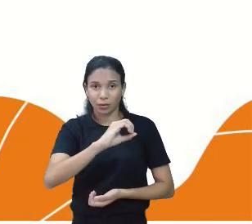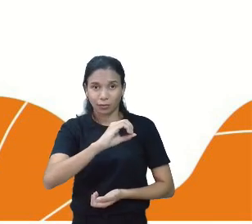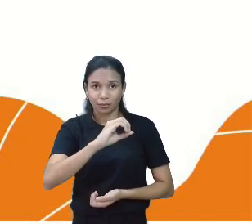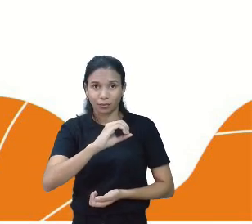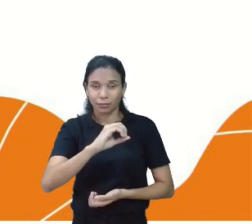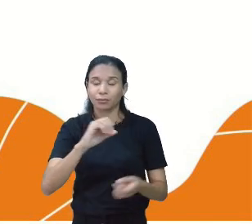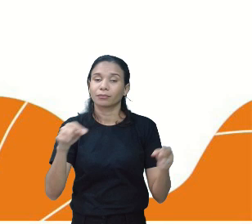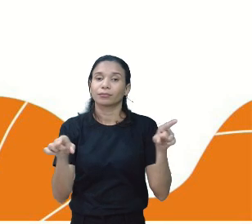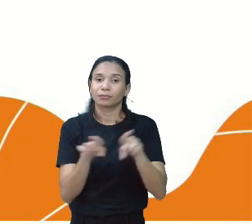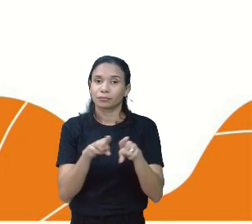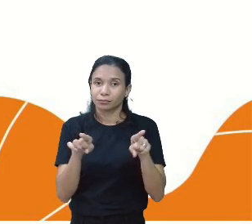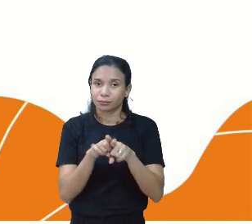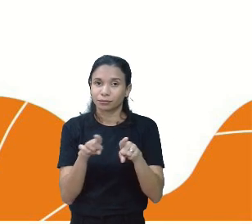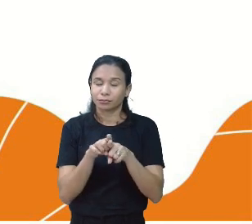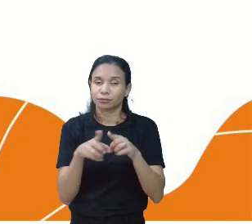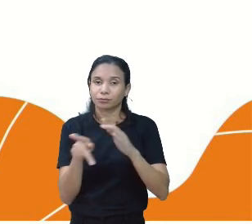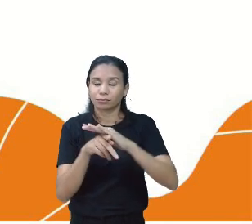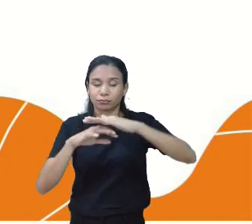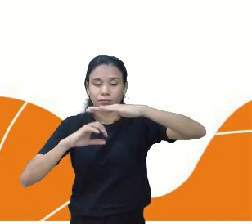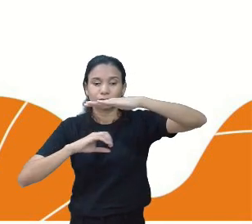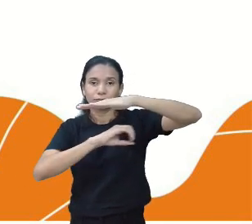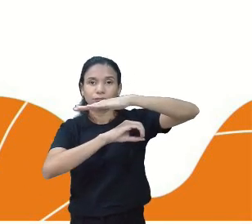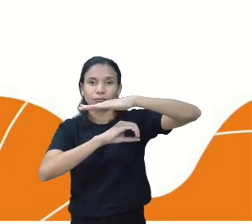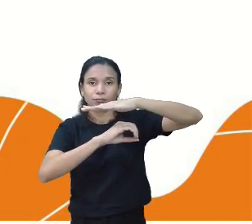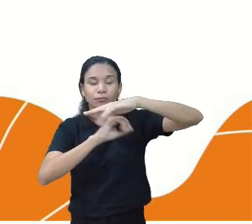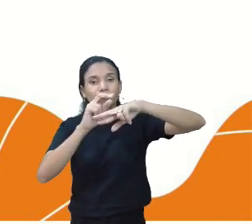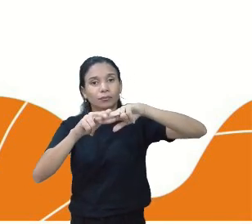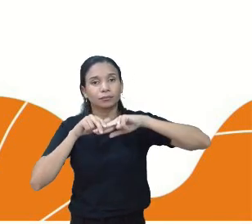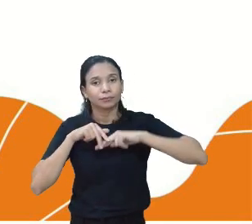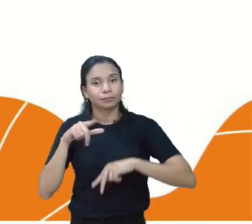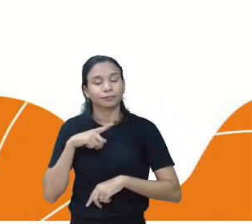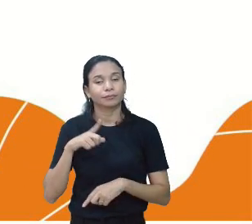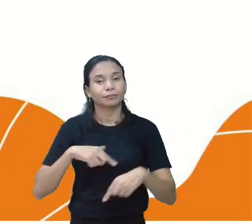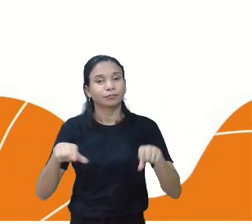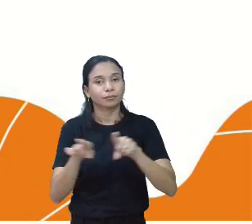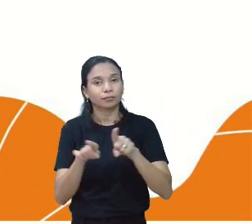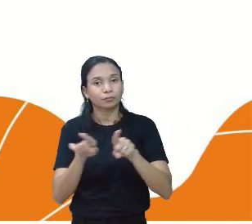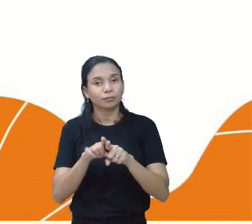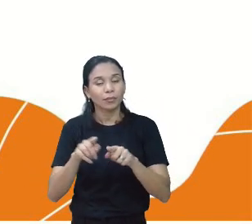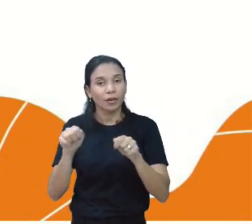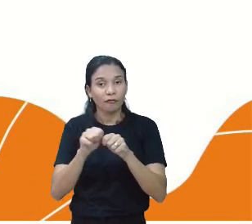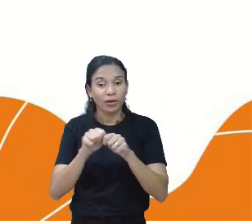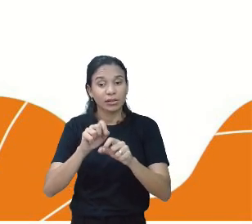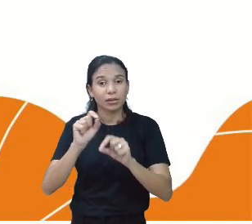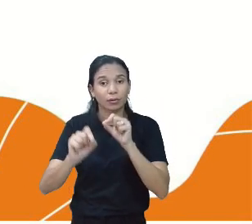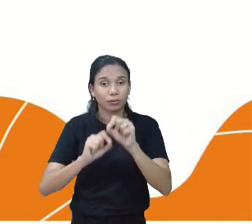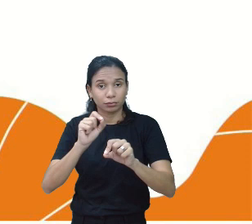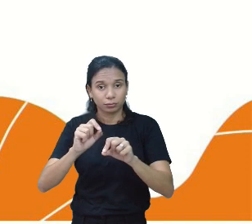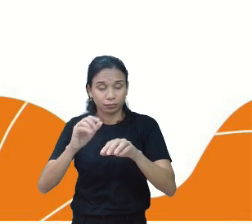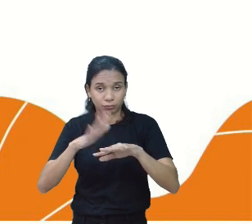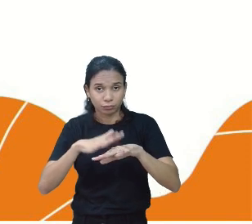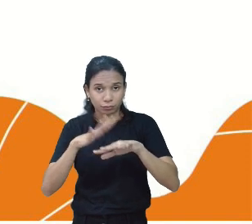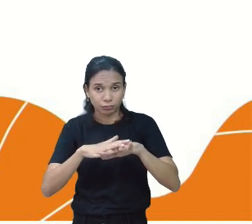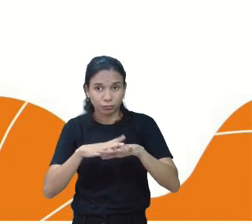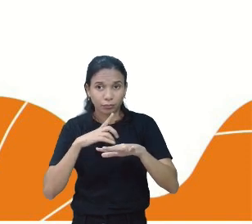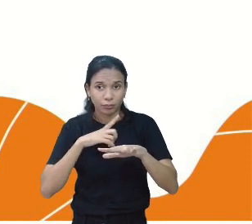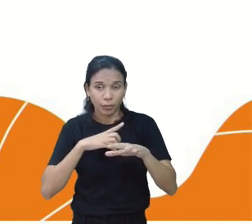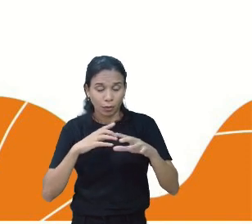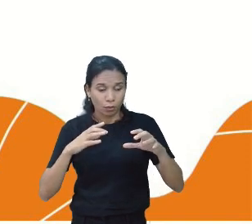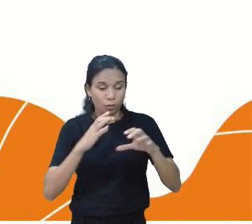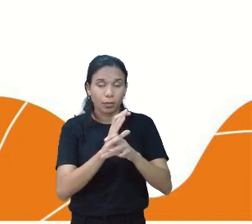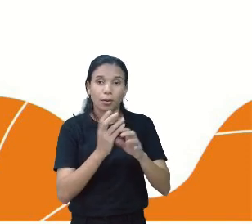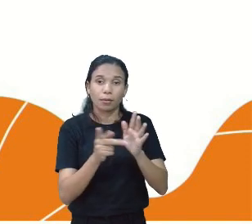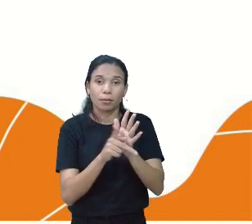0, também no denominador. No caso do numerador, faz-se a seguinte conta, parte inteira